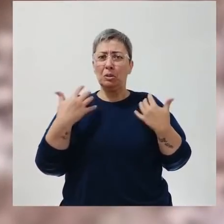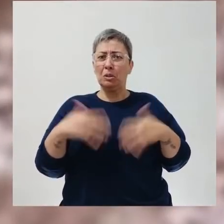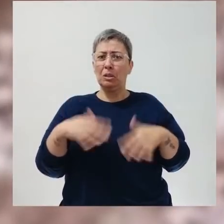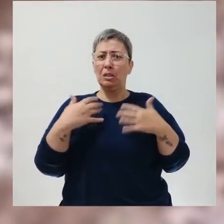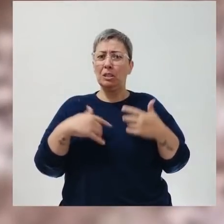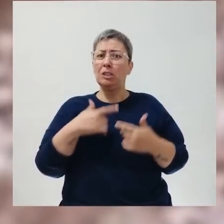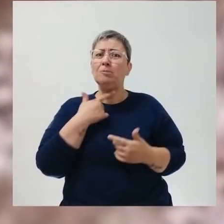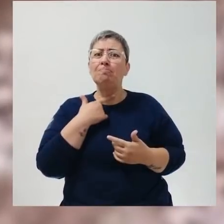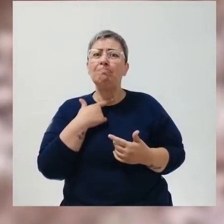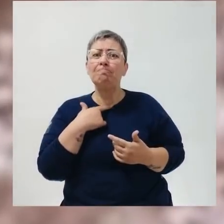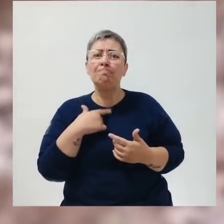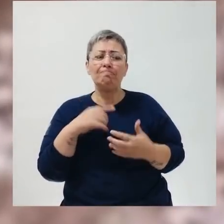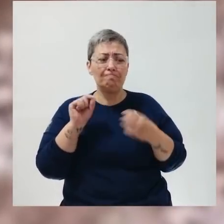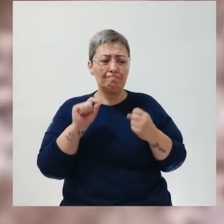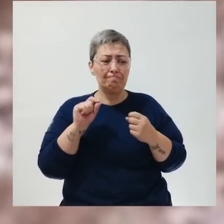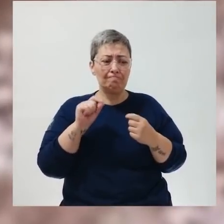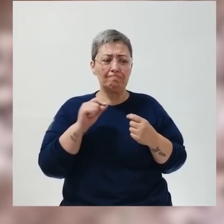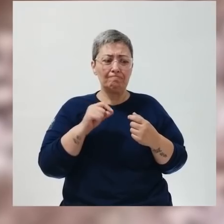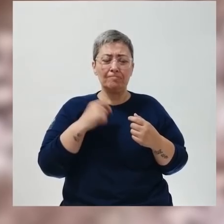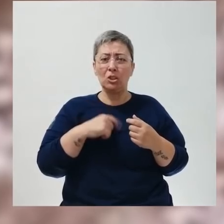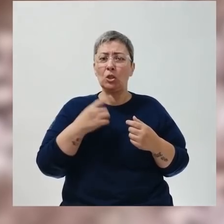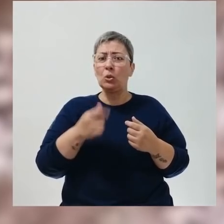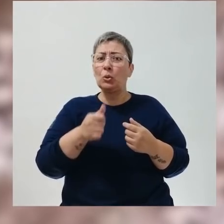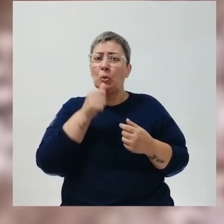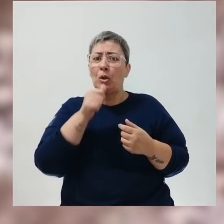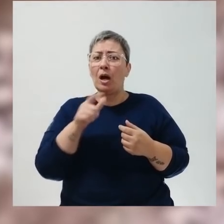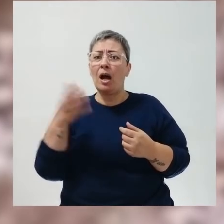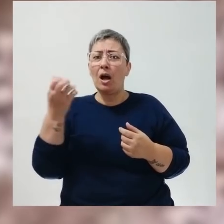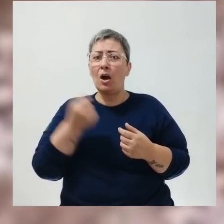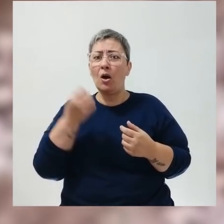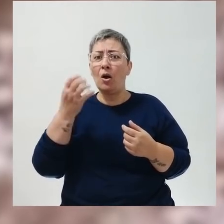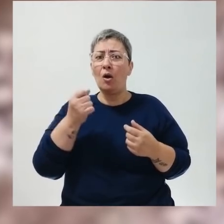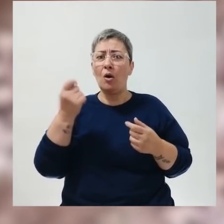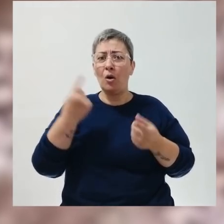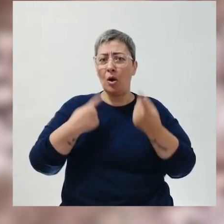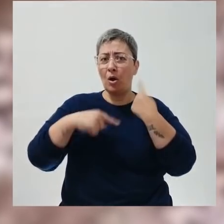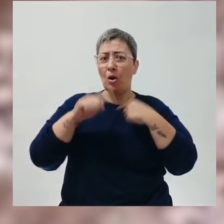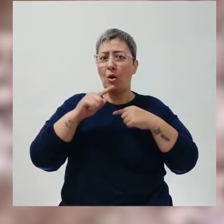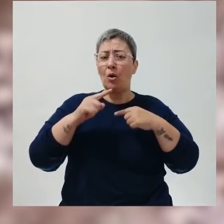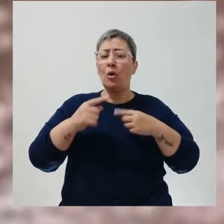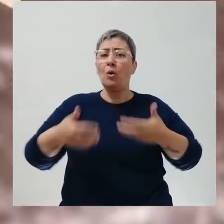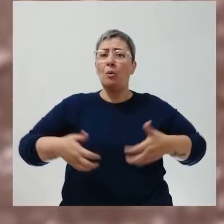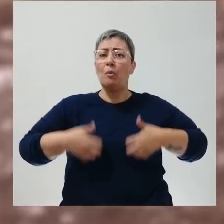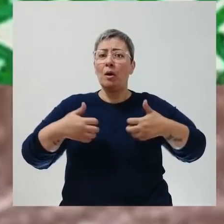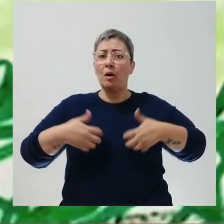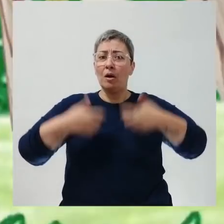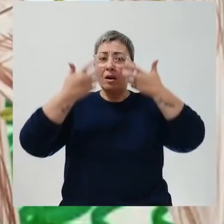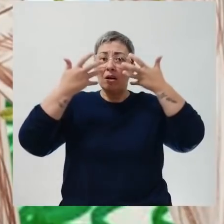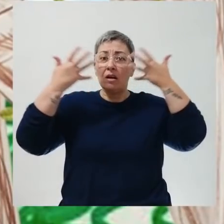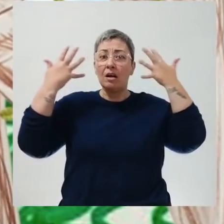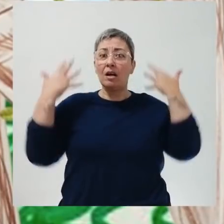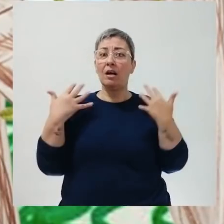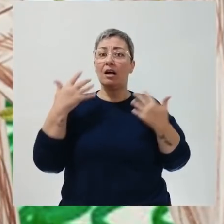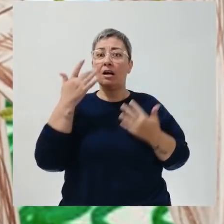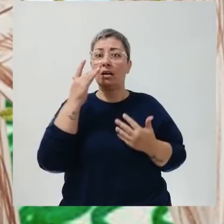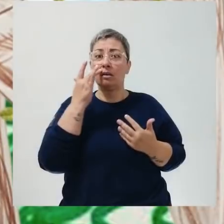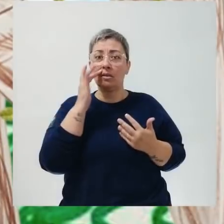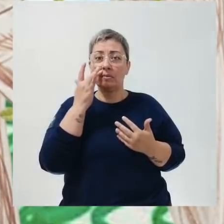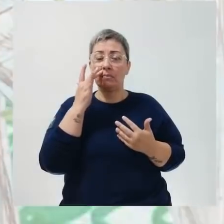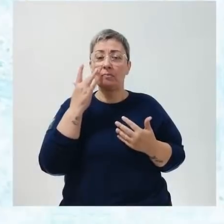enorme vontade de tomar leite. Ele havia se transformado no mico-leão